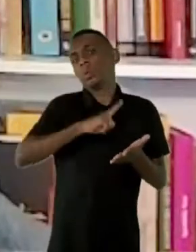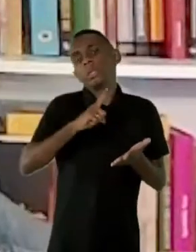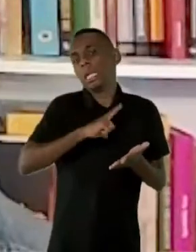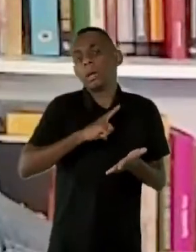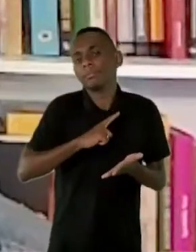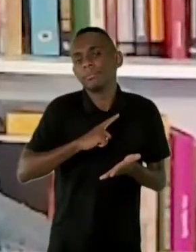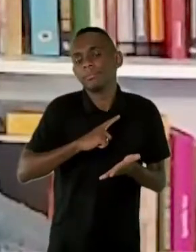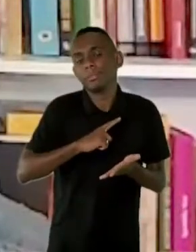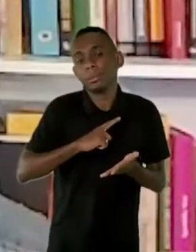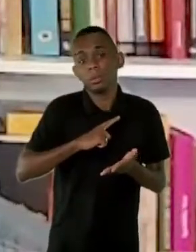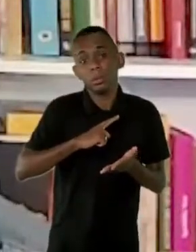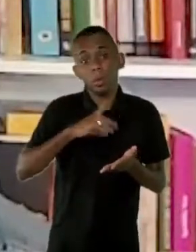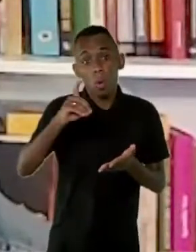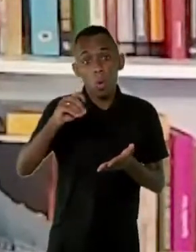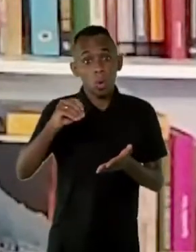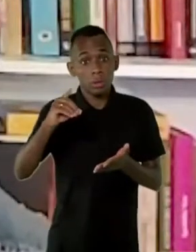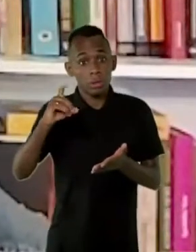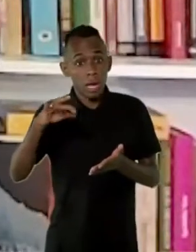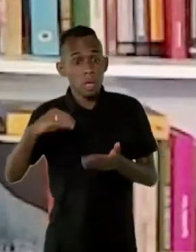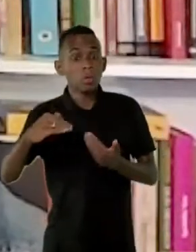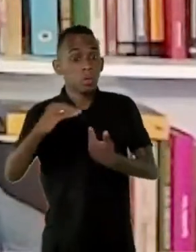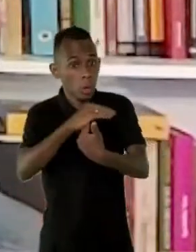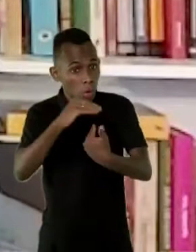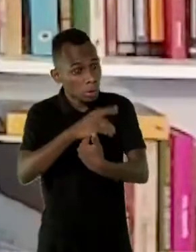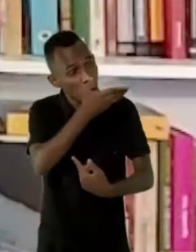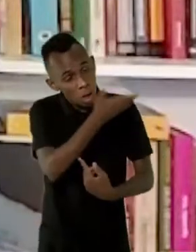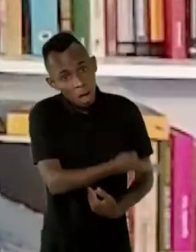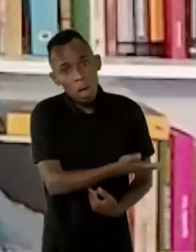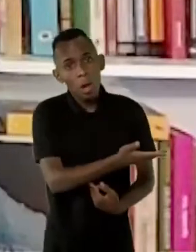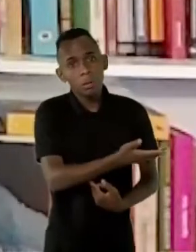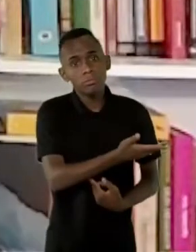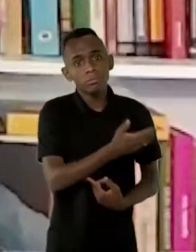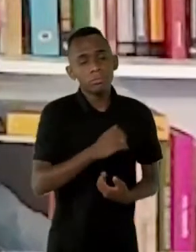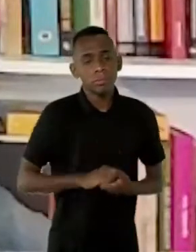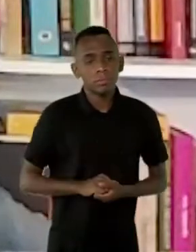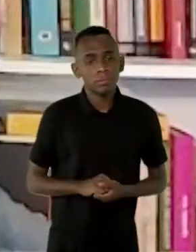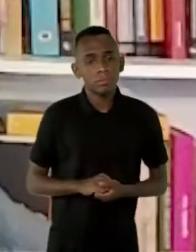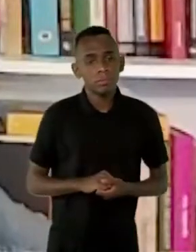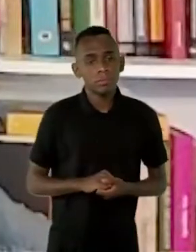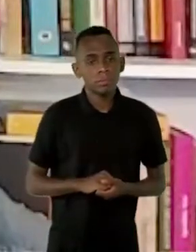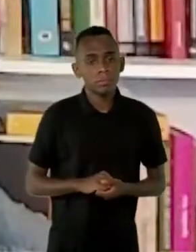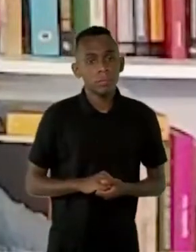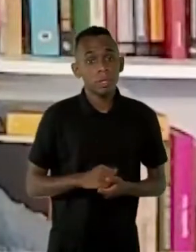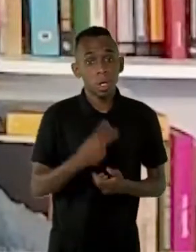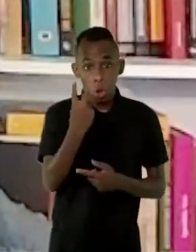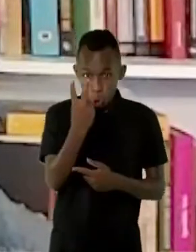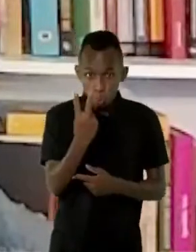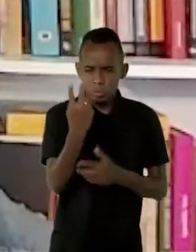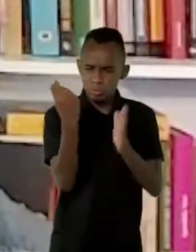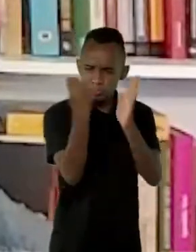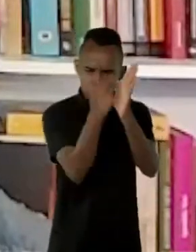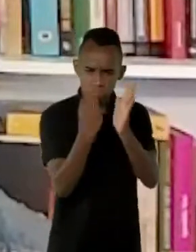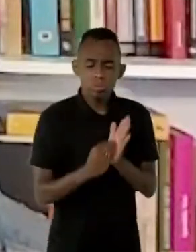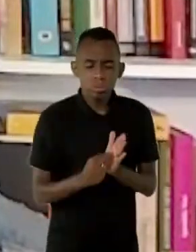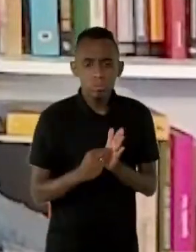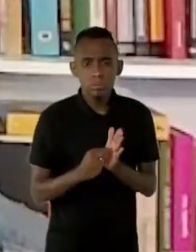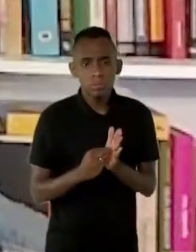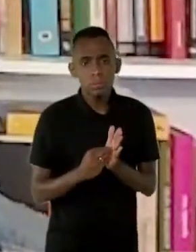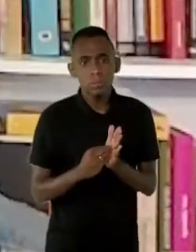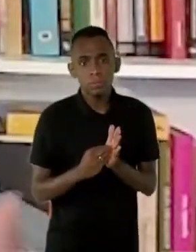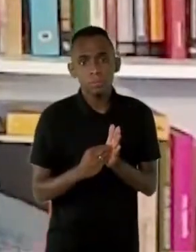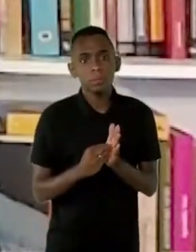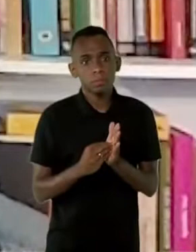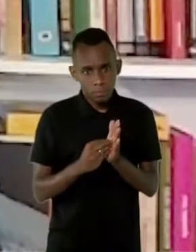Dantas. Então, é aí que se dá a descoberta. O Aldário faz 2 matérias, uma na Folha da Noite, sobre a Carolina, e